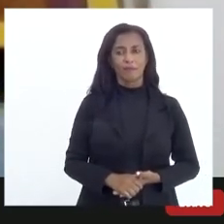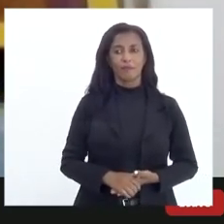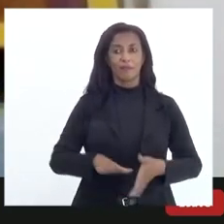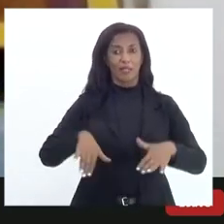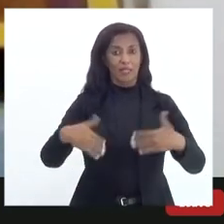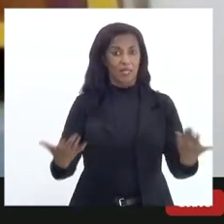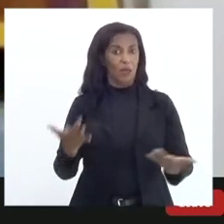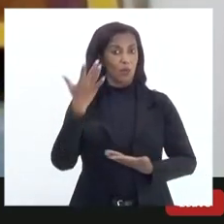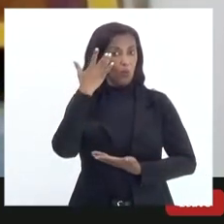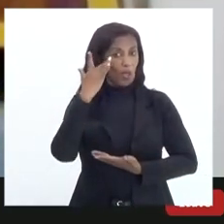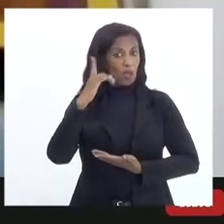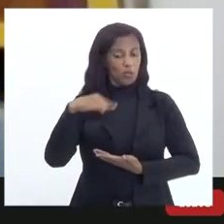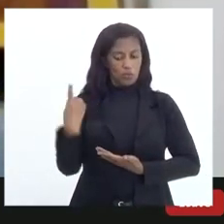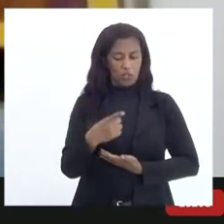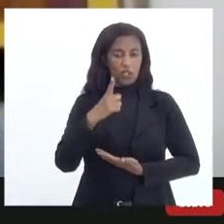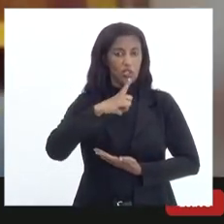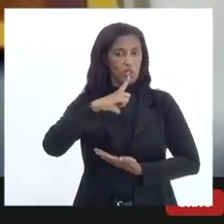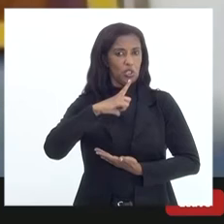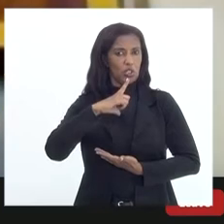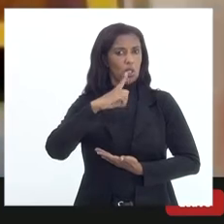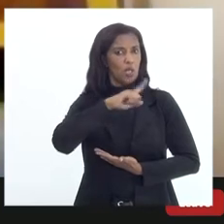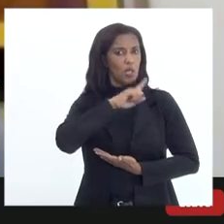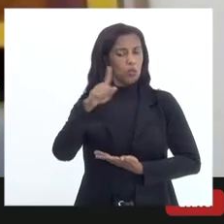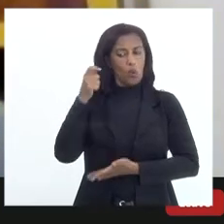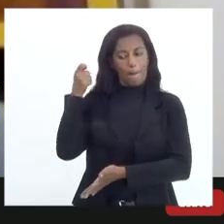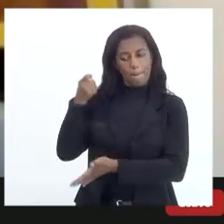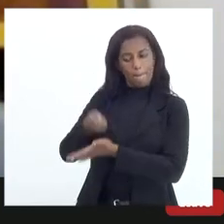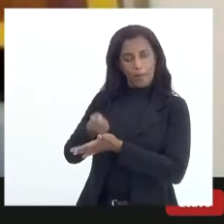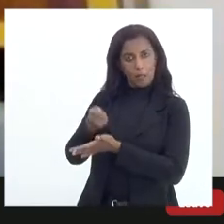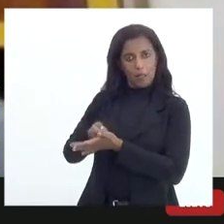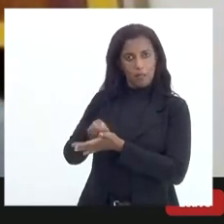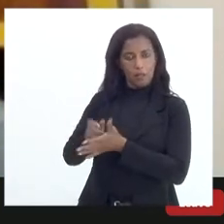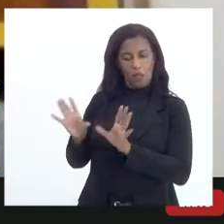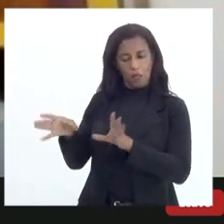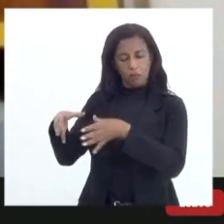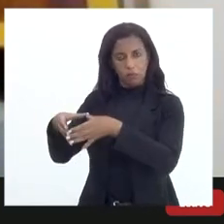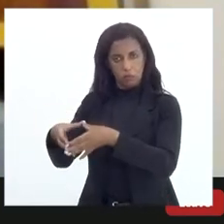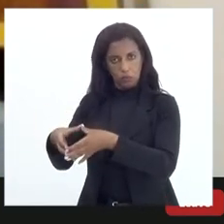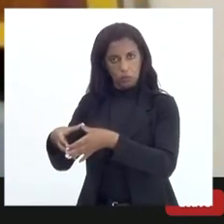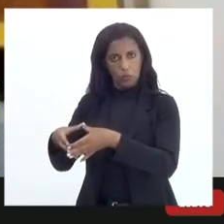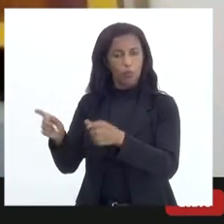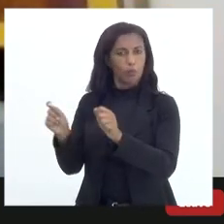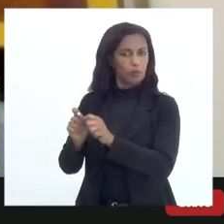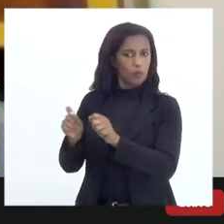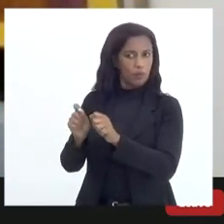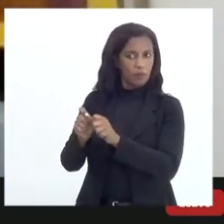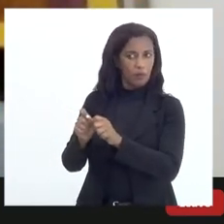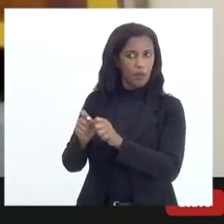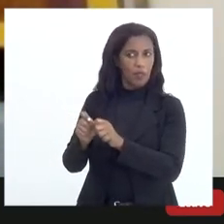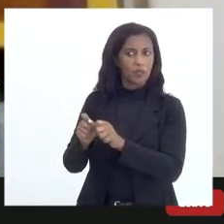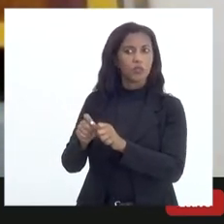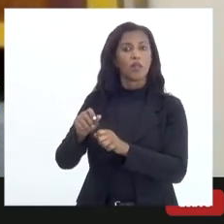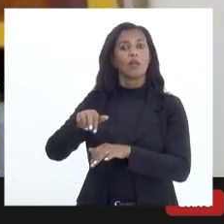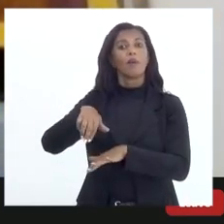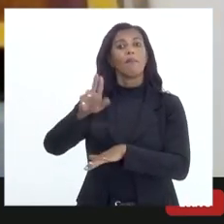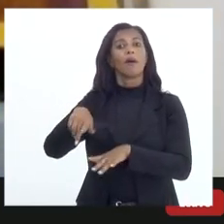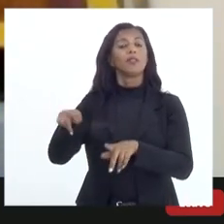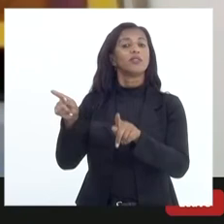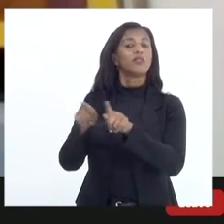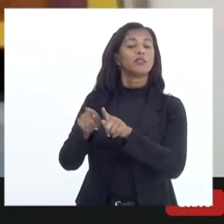acho que a gente tem que não só penalizar os caras que fazem, mas saber que tipo de contribuição nós possamos